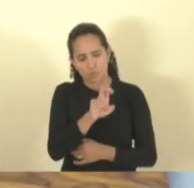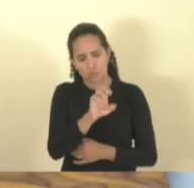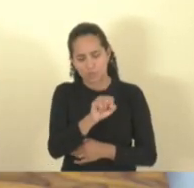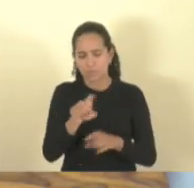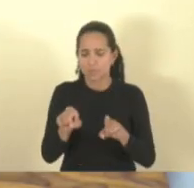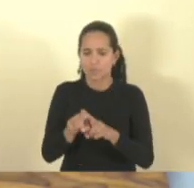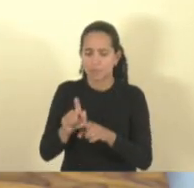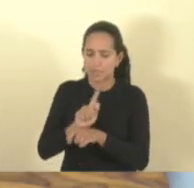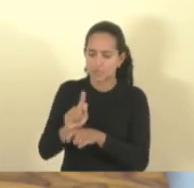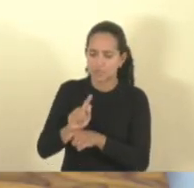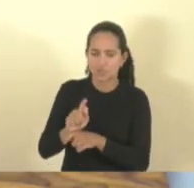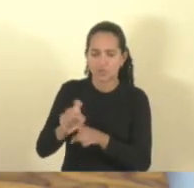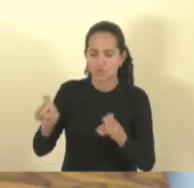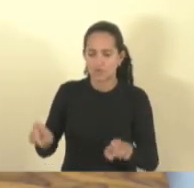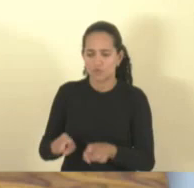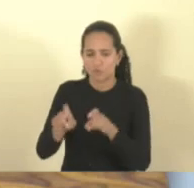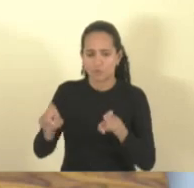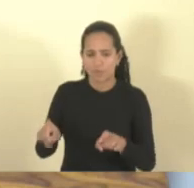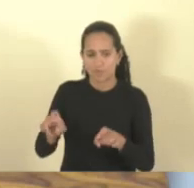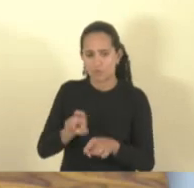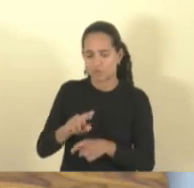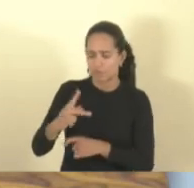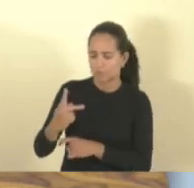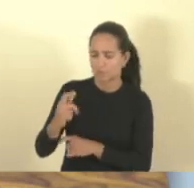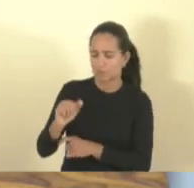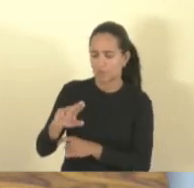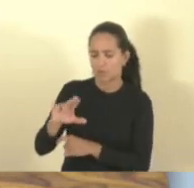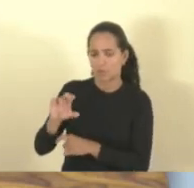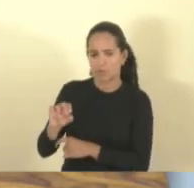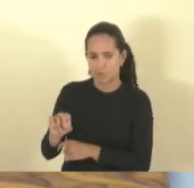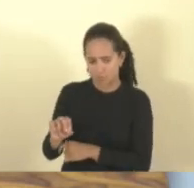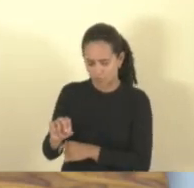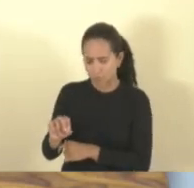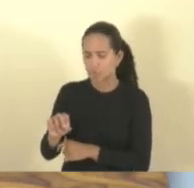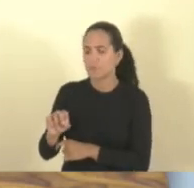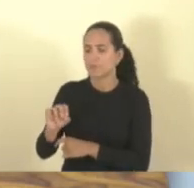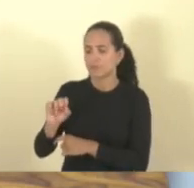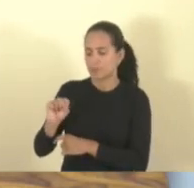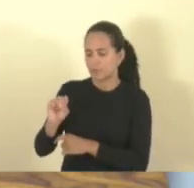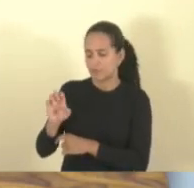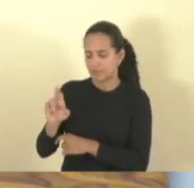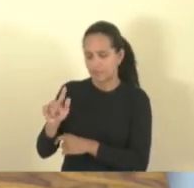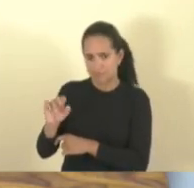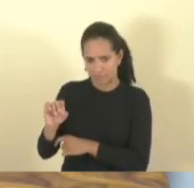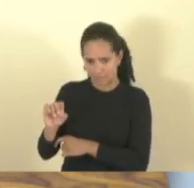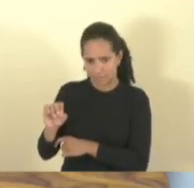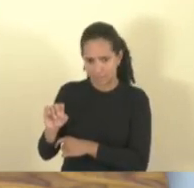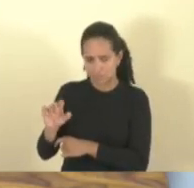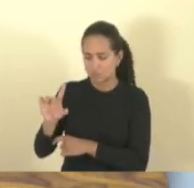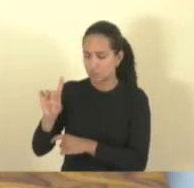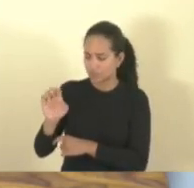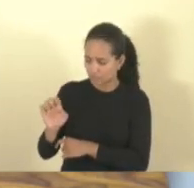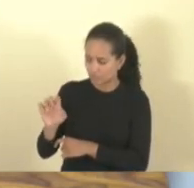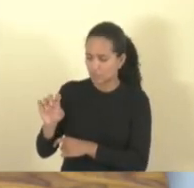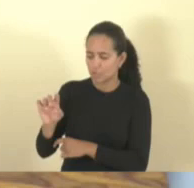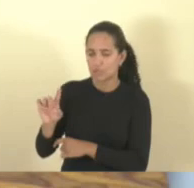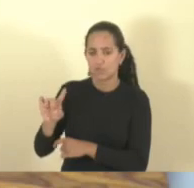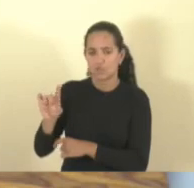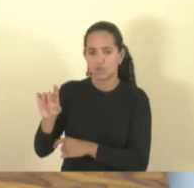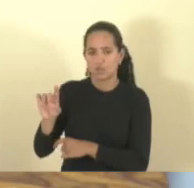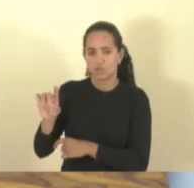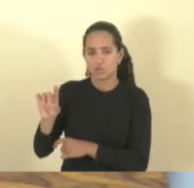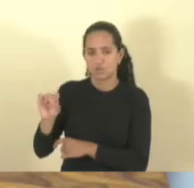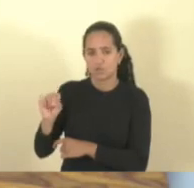informática, Paulo Sérgio de Souza. Não é Torres ou é de Souza, mas é tudo Paulo Sérgio, terra de Paulo Sérgio, um